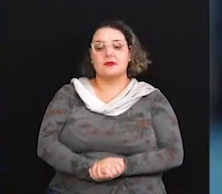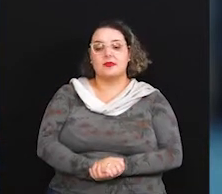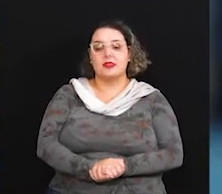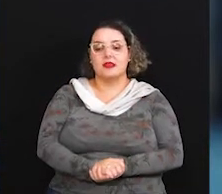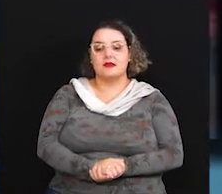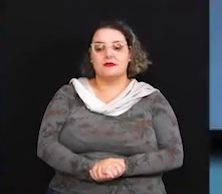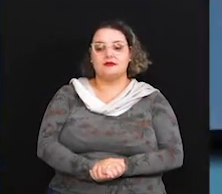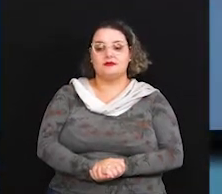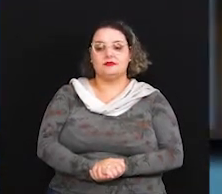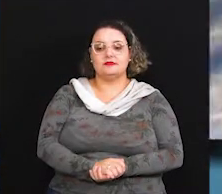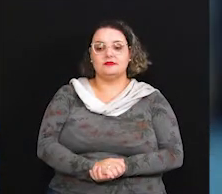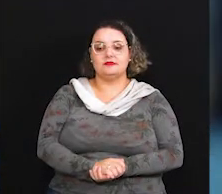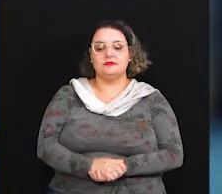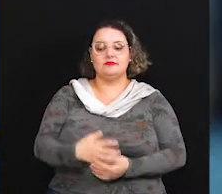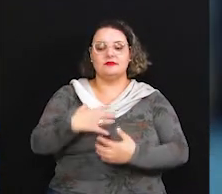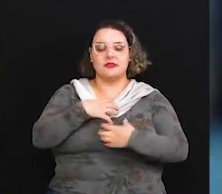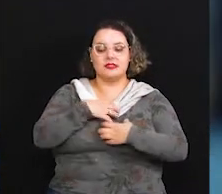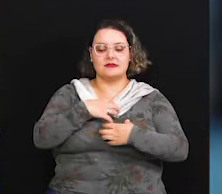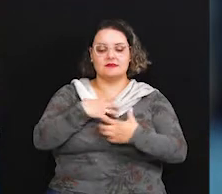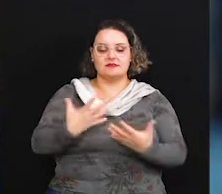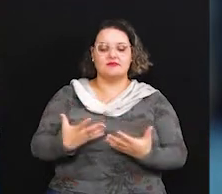muito assim,